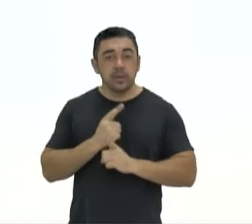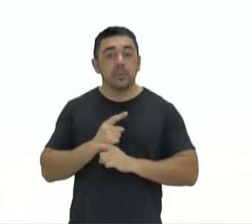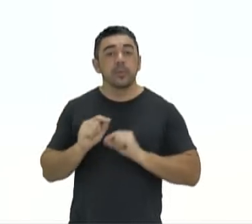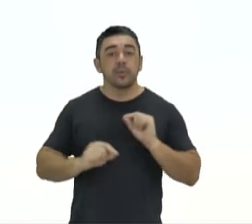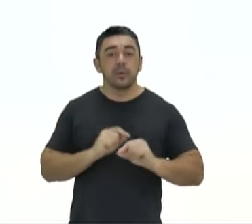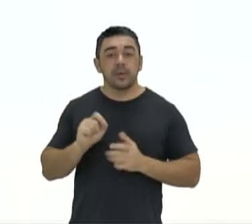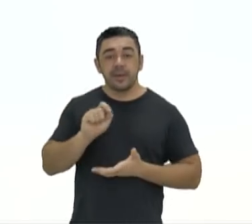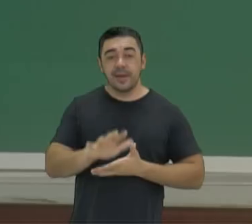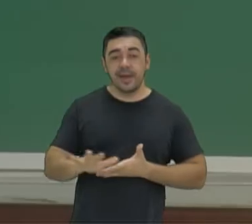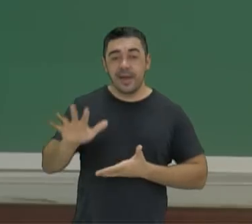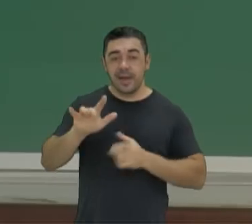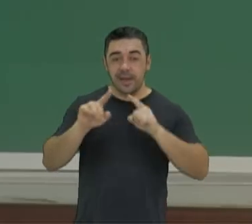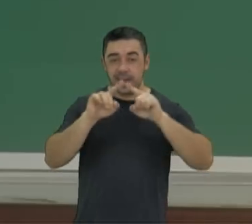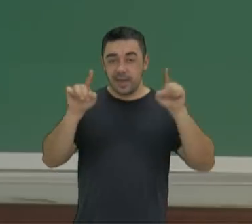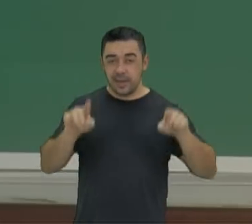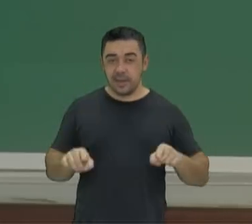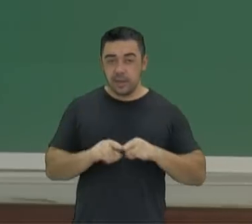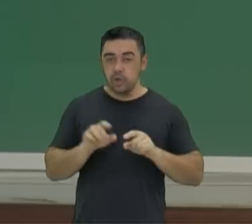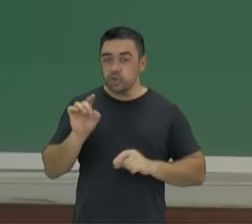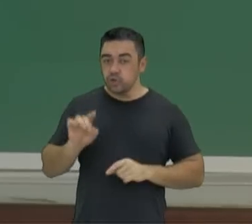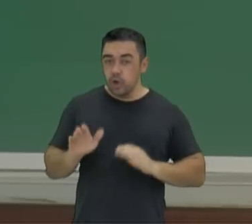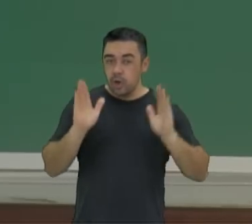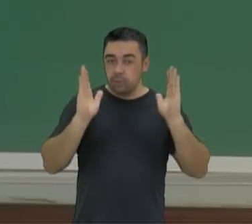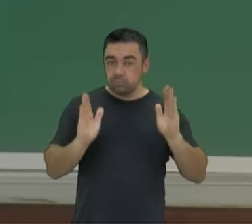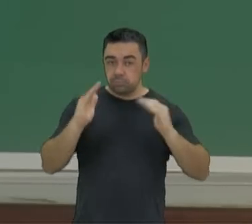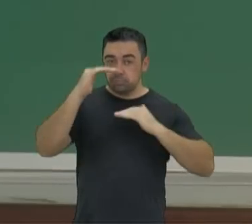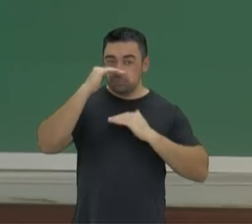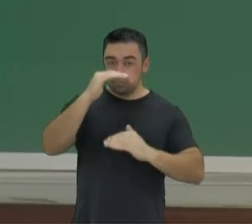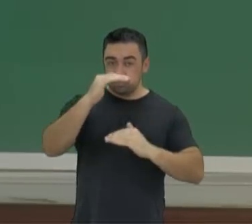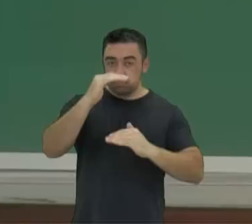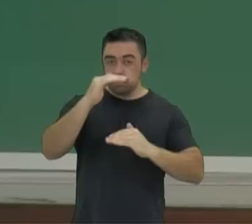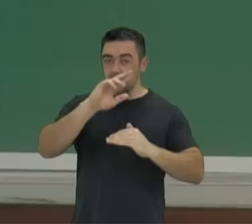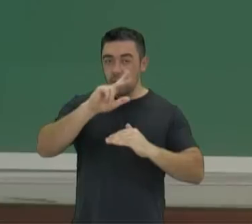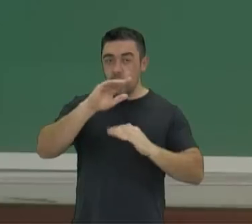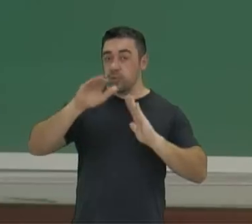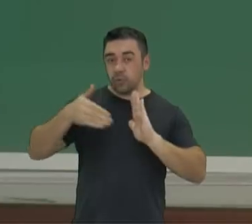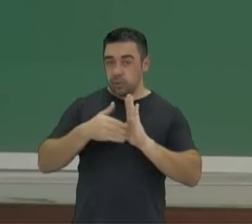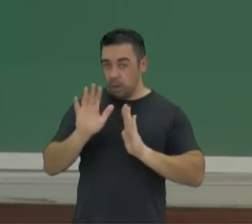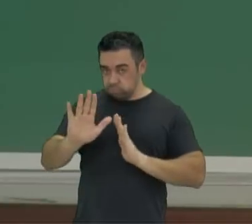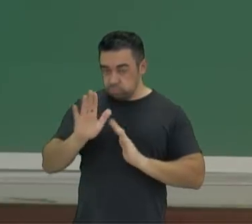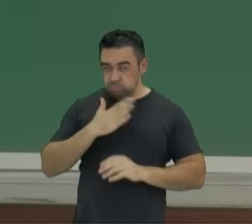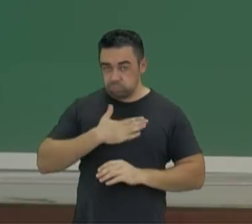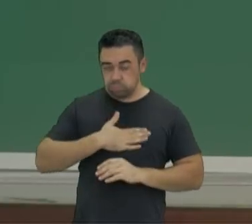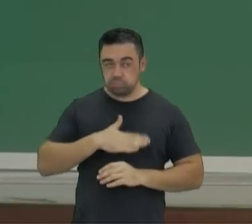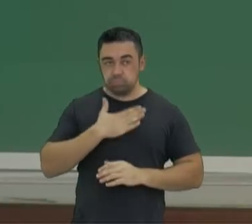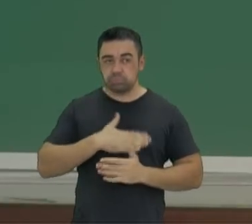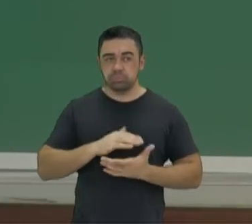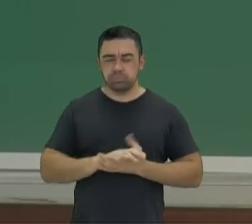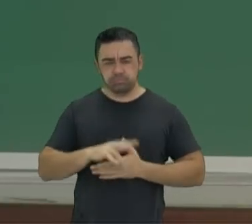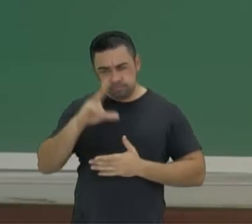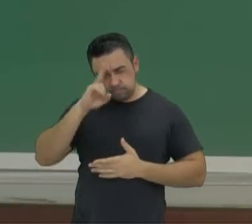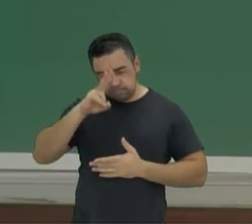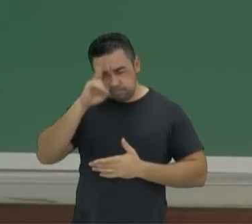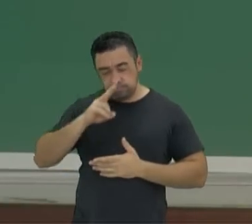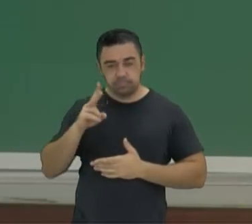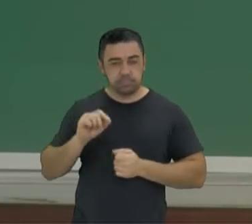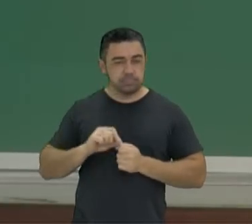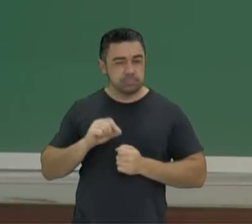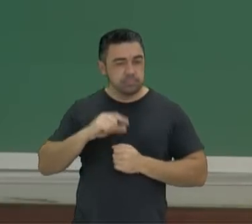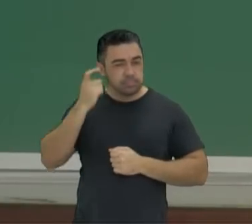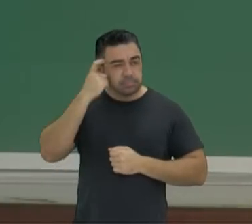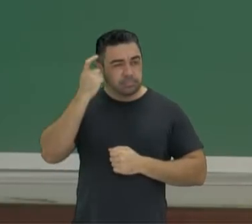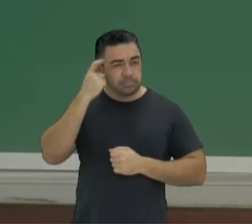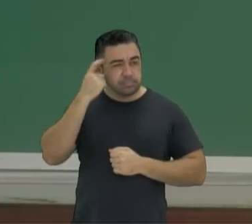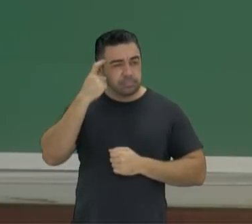descobrir a área desse pedaço aqui, não é a área total. Vai dar o quê? Lembra no cálculo mental que eu